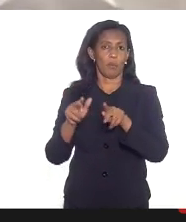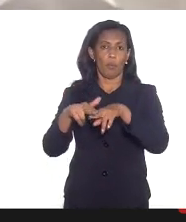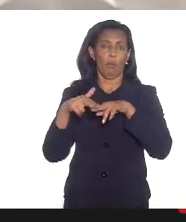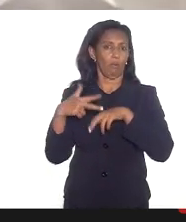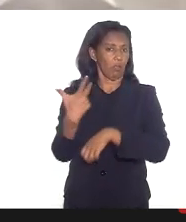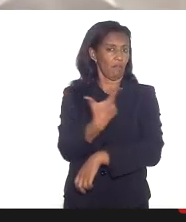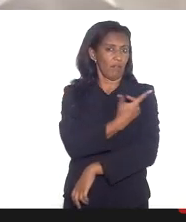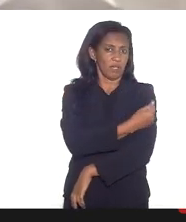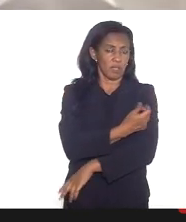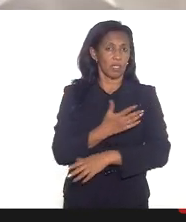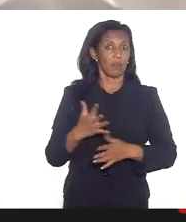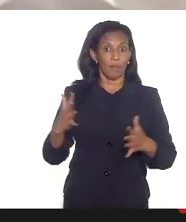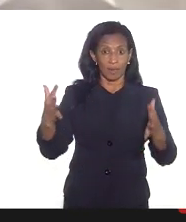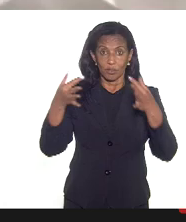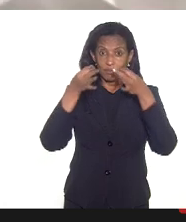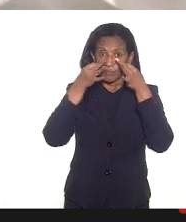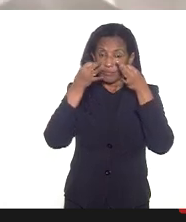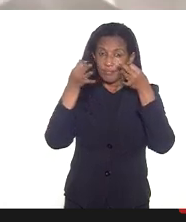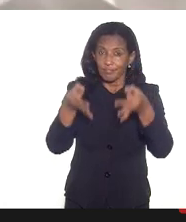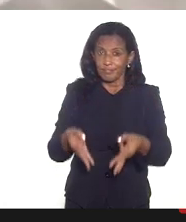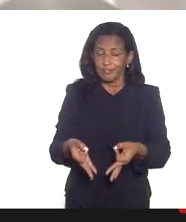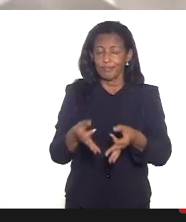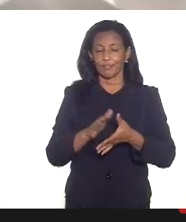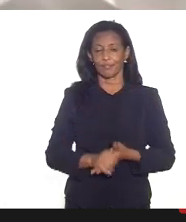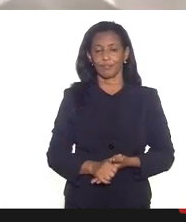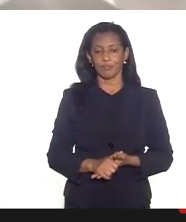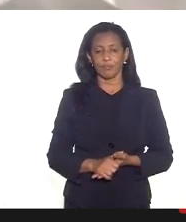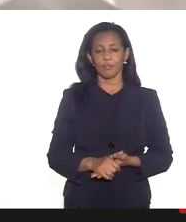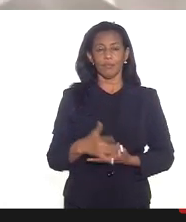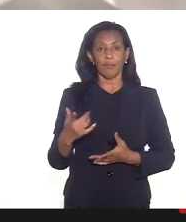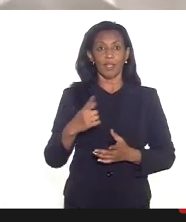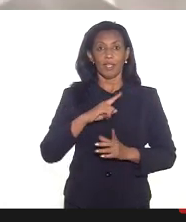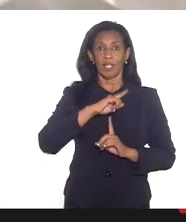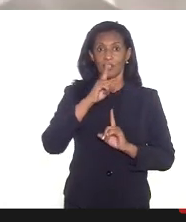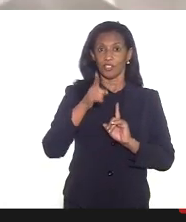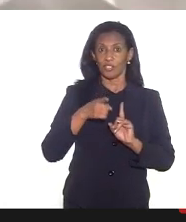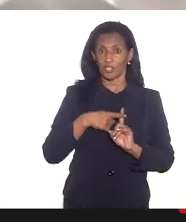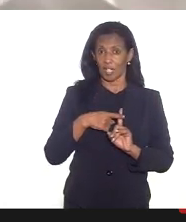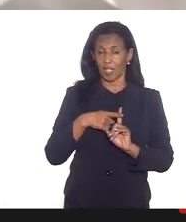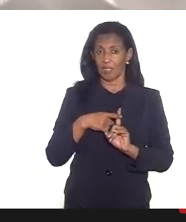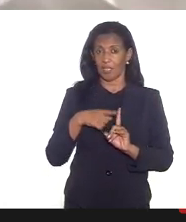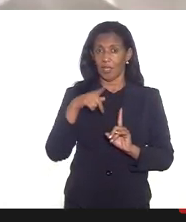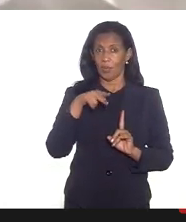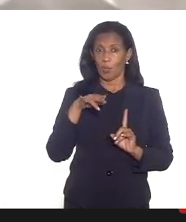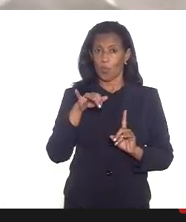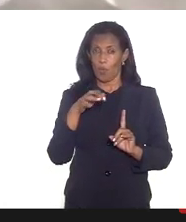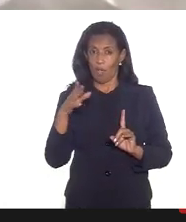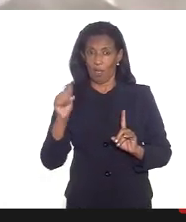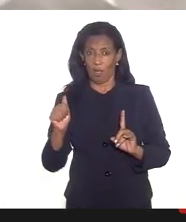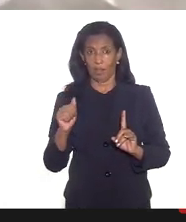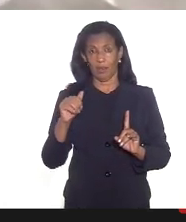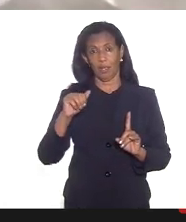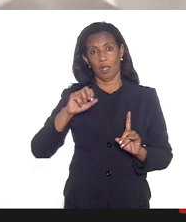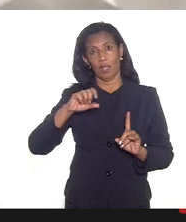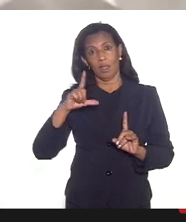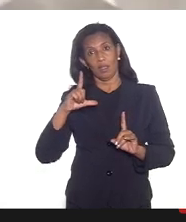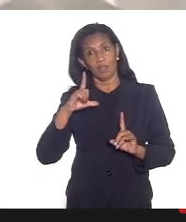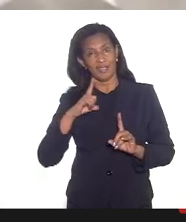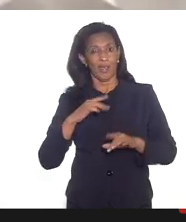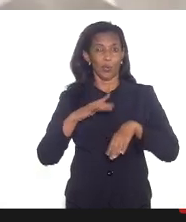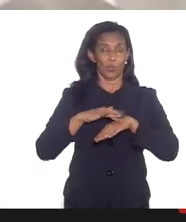vacinação mais me chama atenção né e acho gestantes e puérperas como e sem como